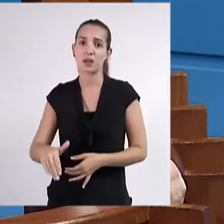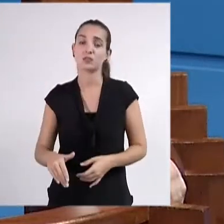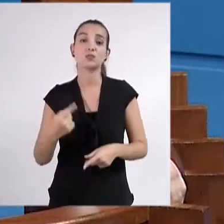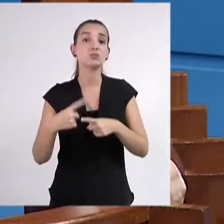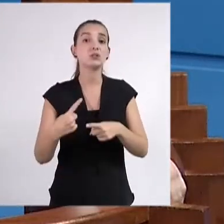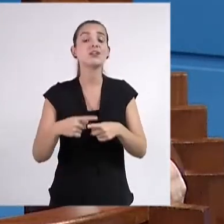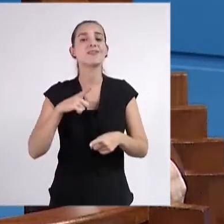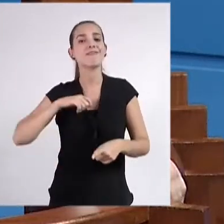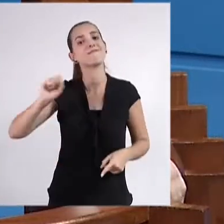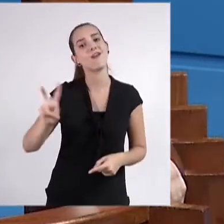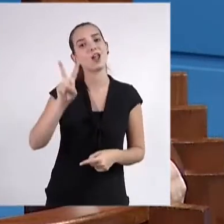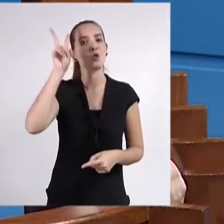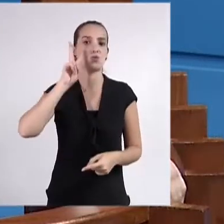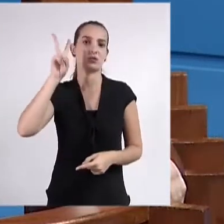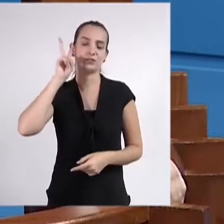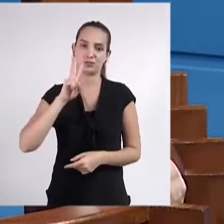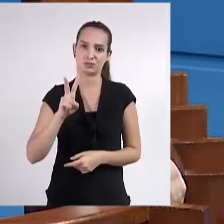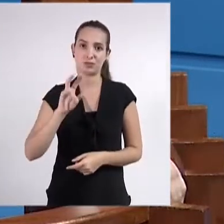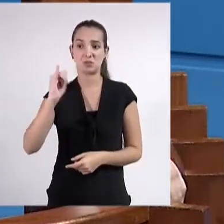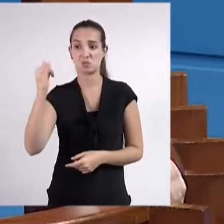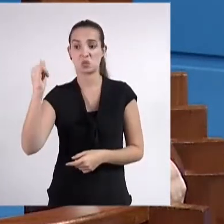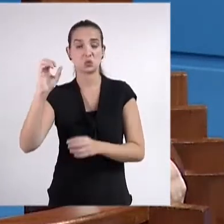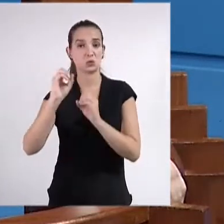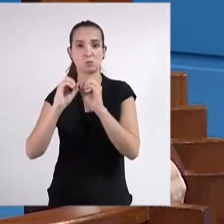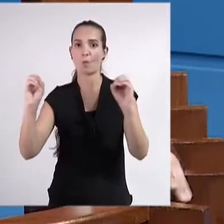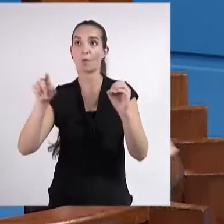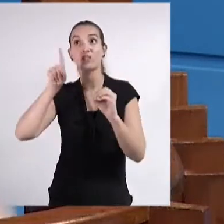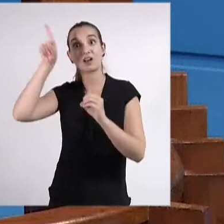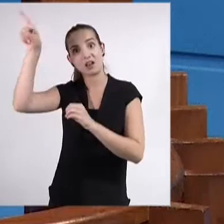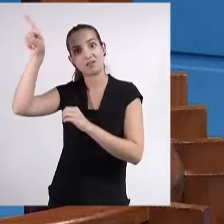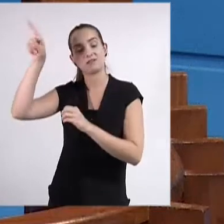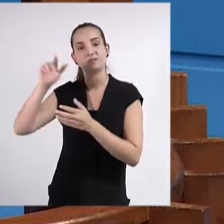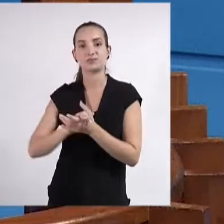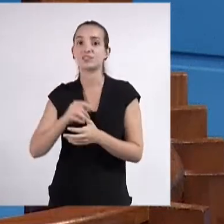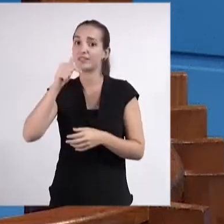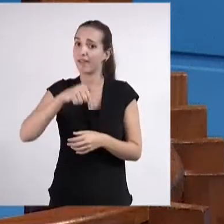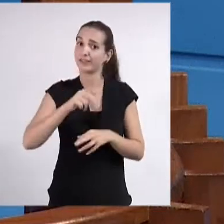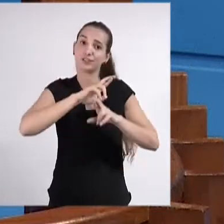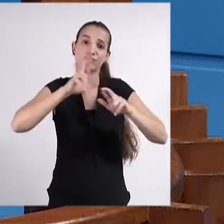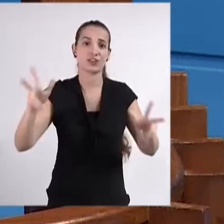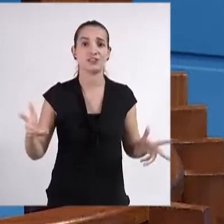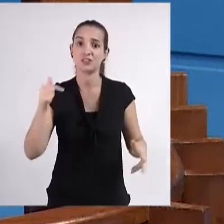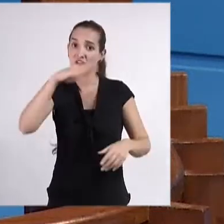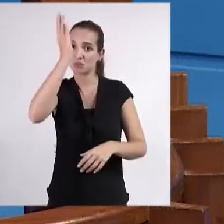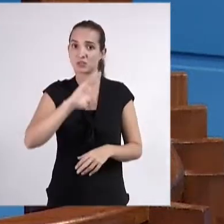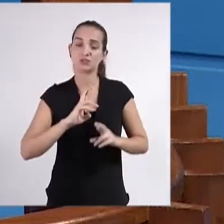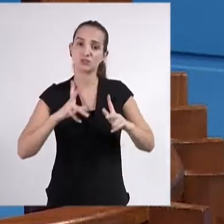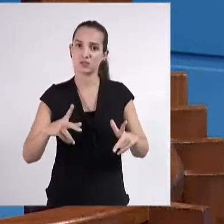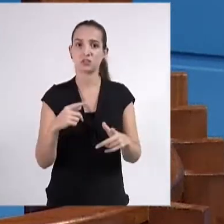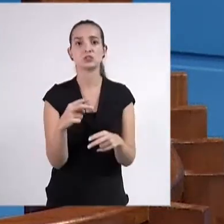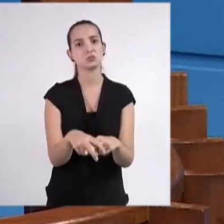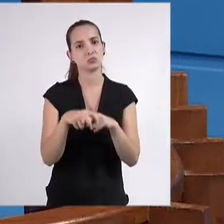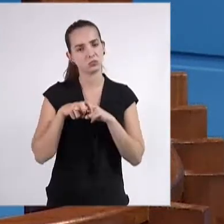E eu estou aqui para dizer aos nossos amigos do setor de produção rural,